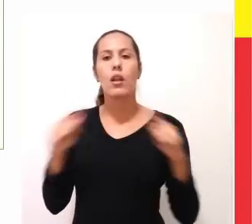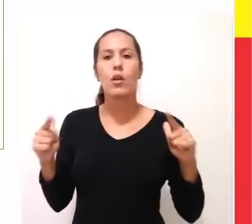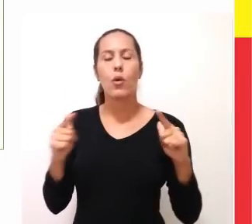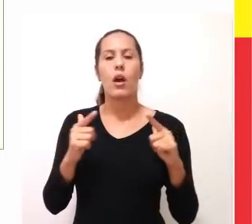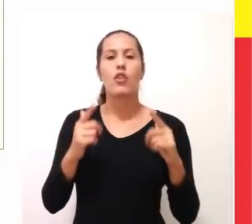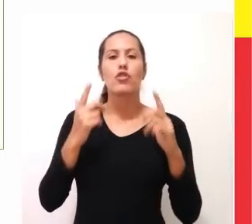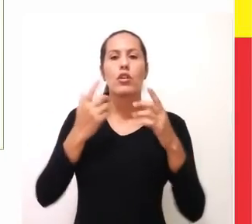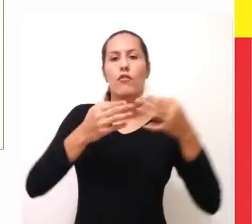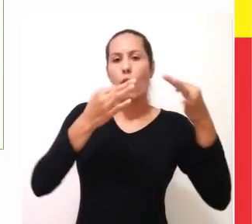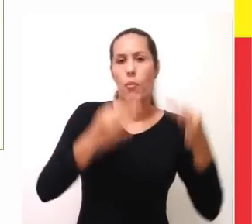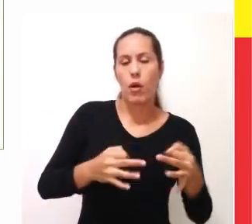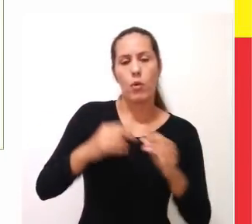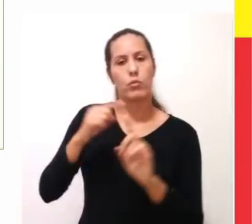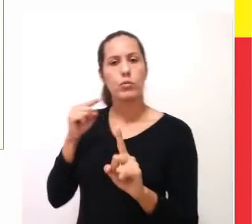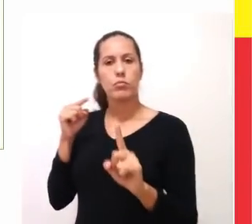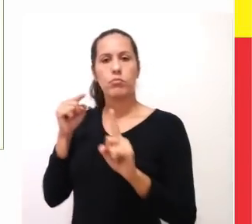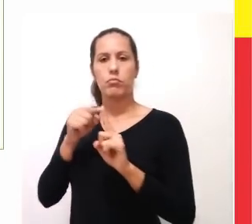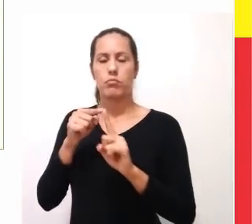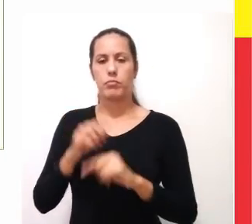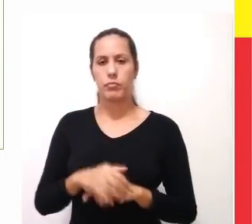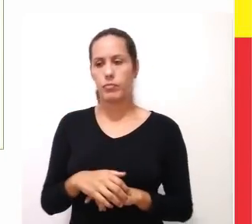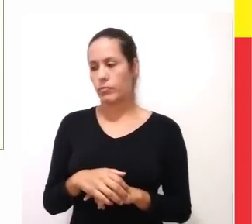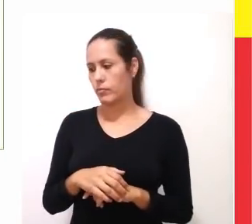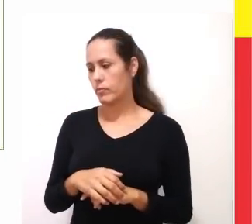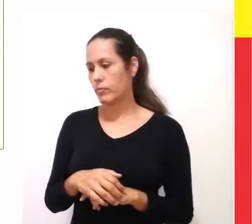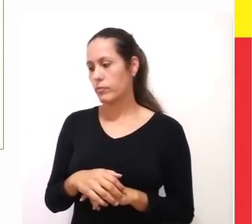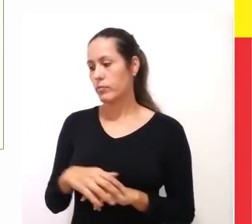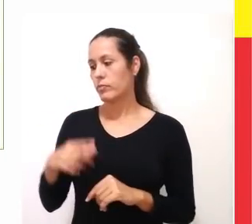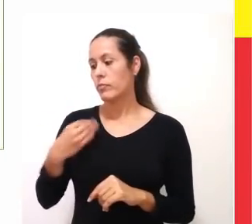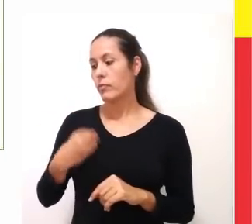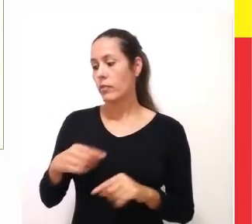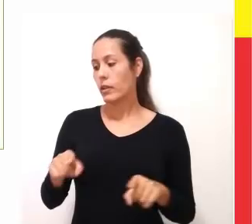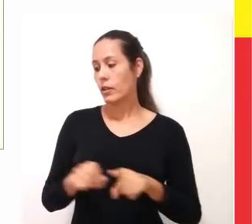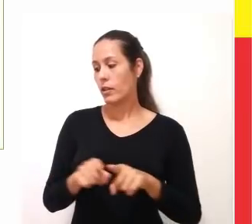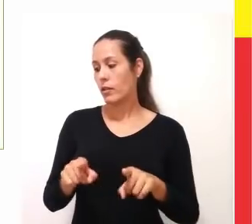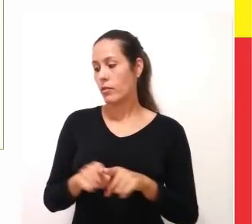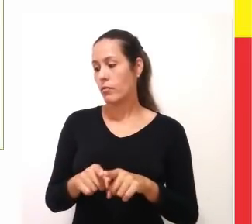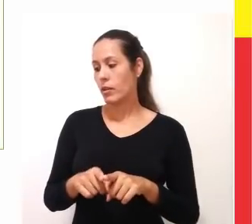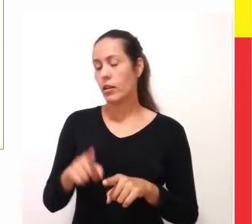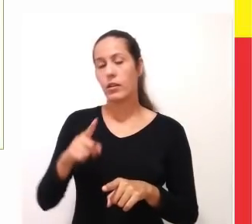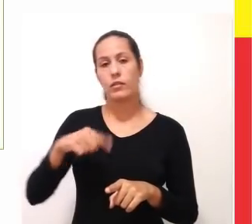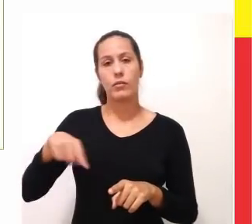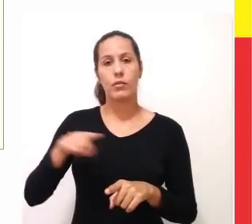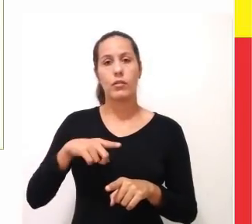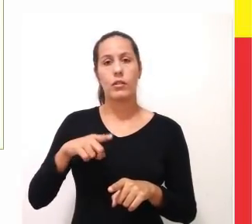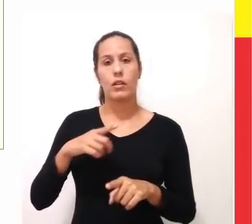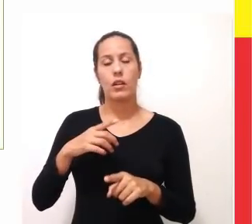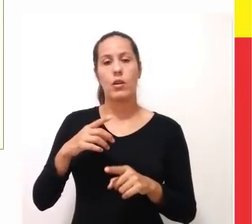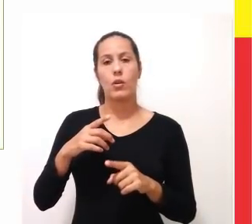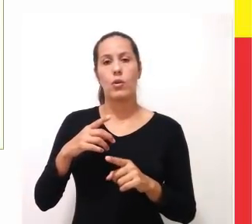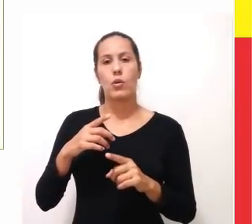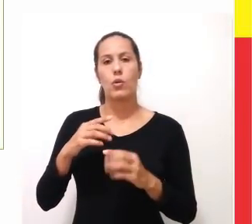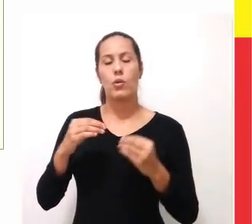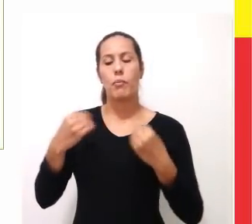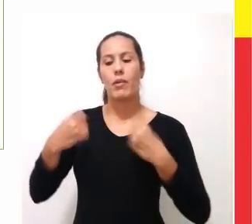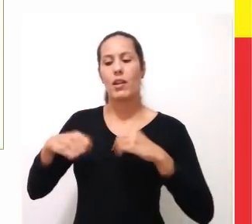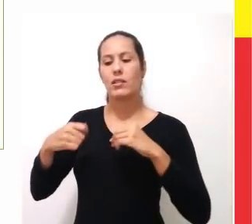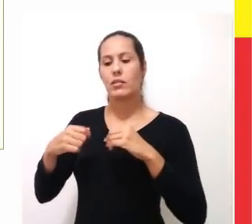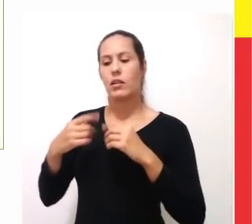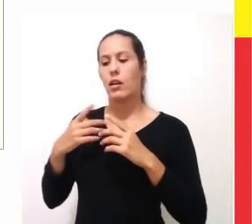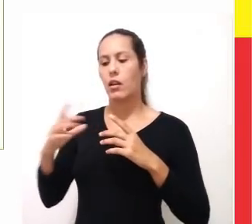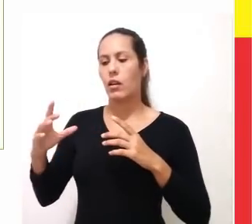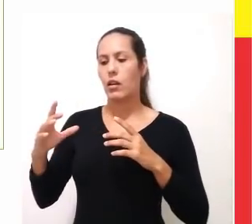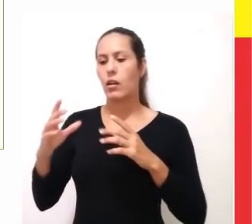já falei, certo? E possui um certo distanciamento, seja mantido, já que a notícia possui um